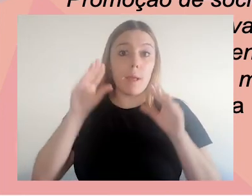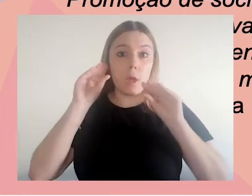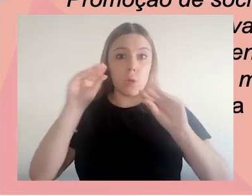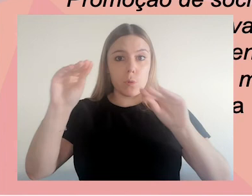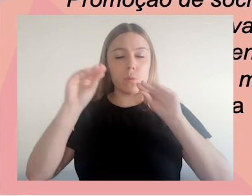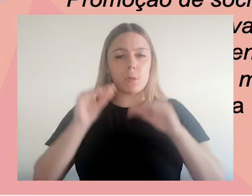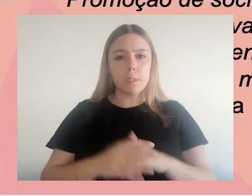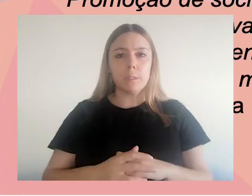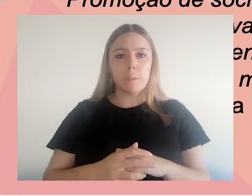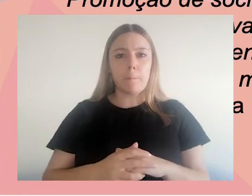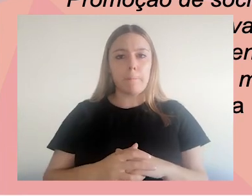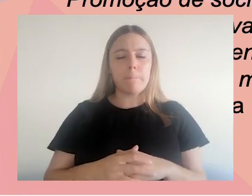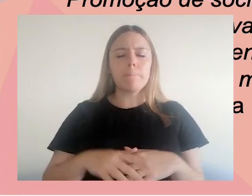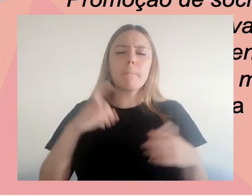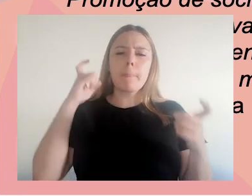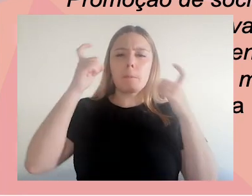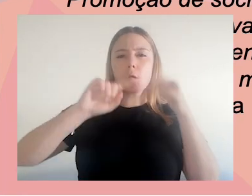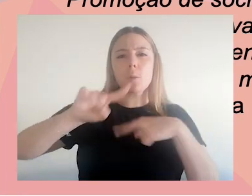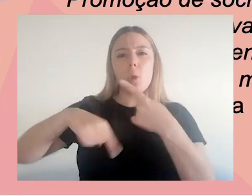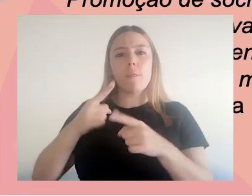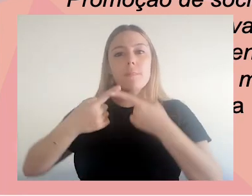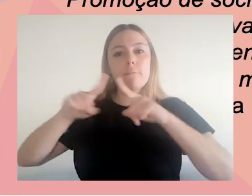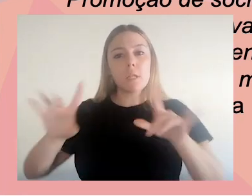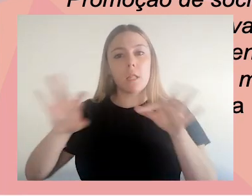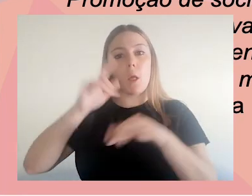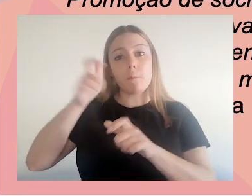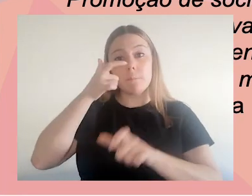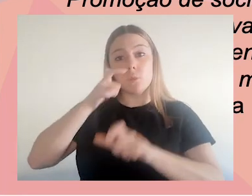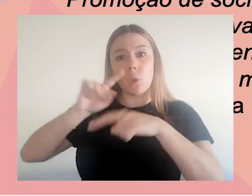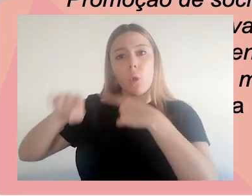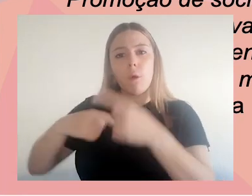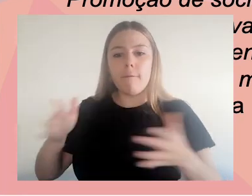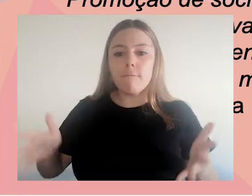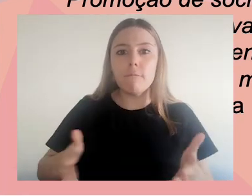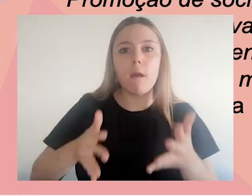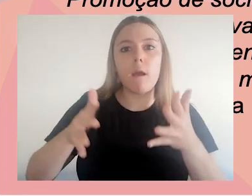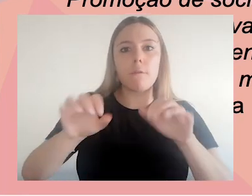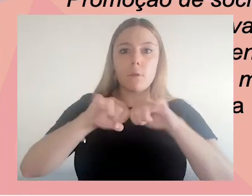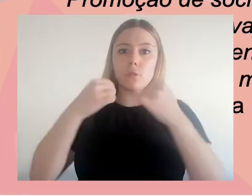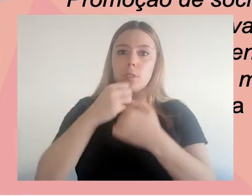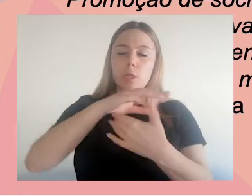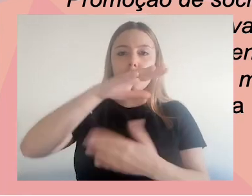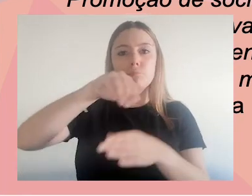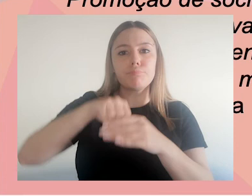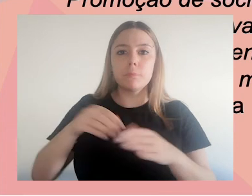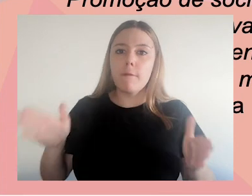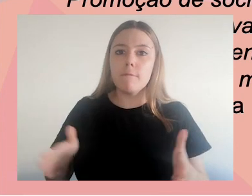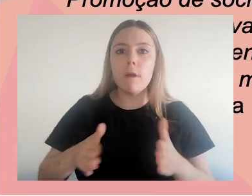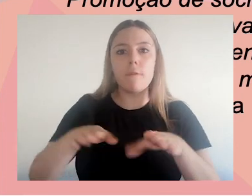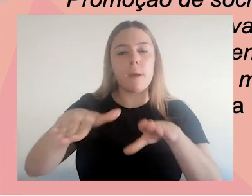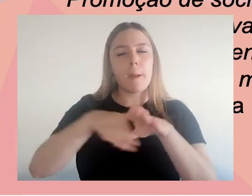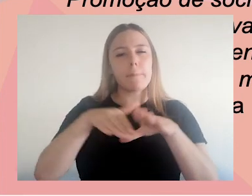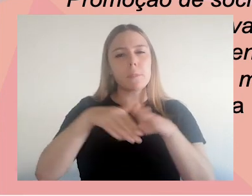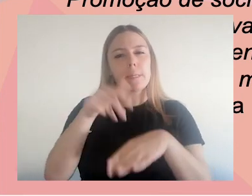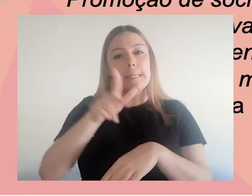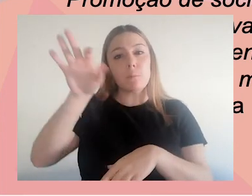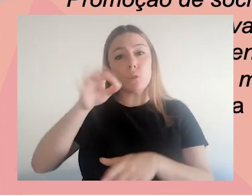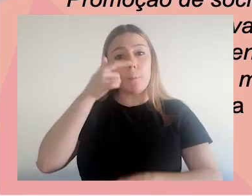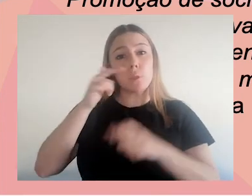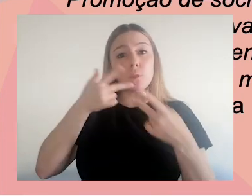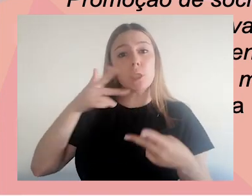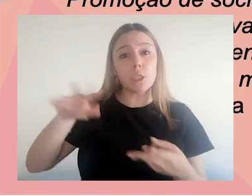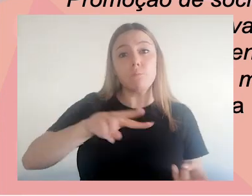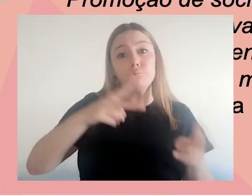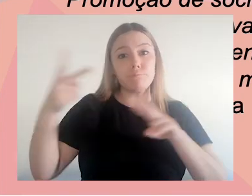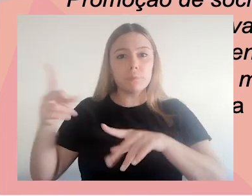educação, desconstruir estereótipos em relação ao outro, promover sociedades inclusivas e incentivadoras da participação plena dos migrantes